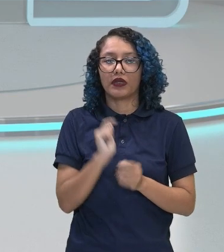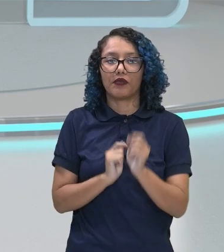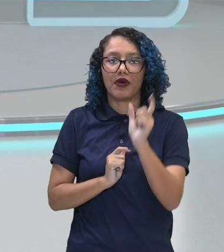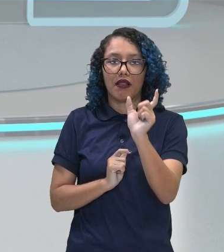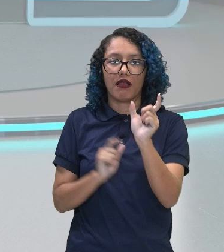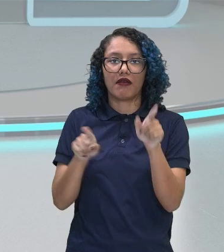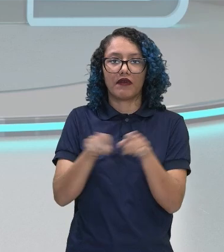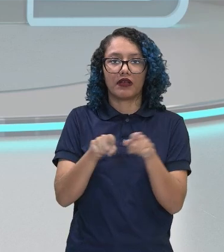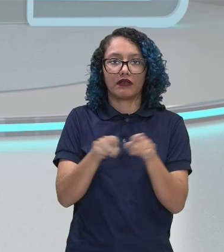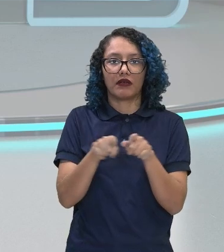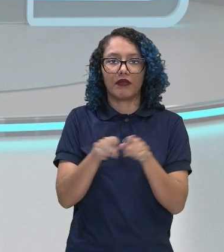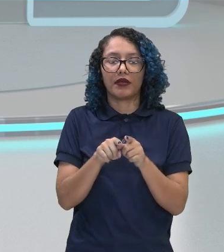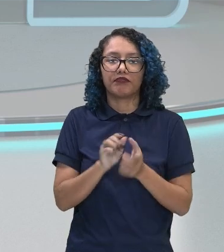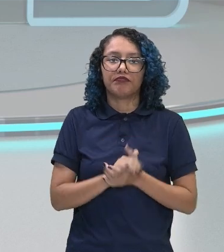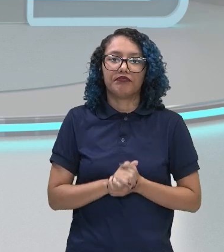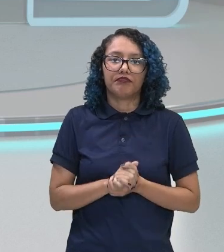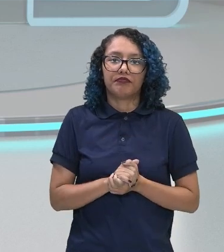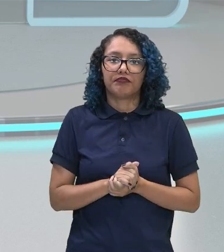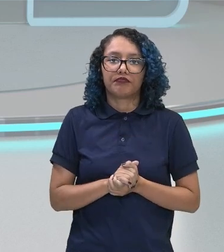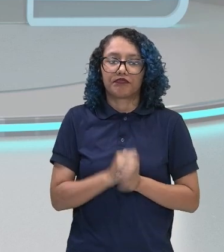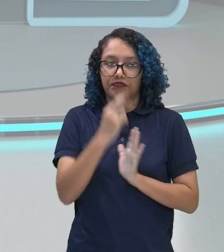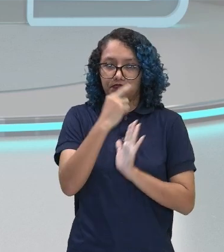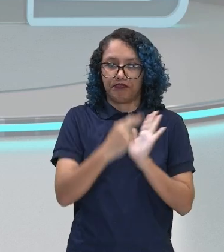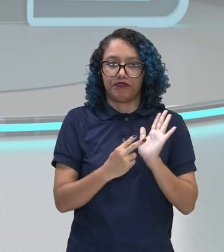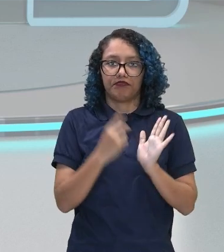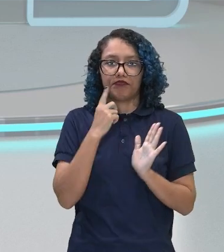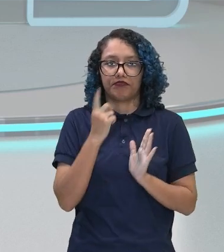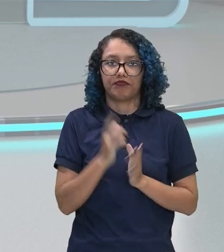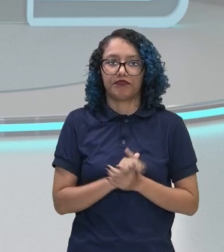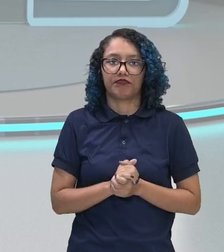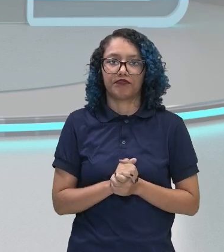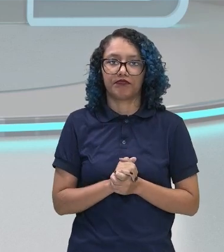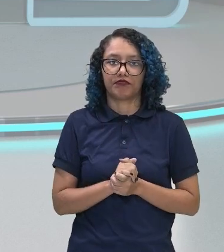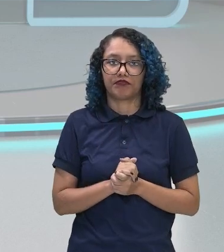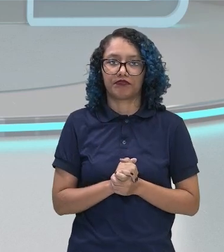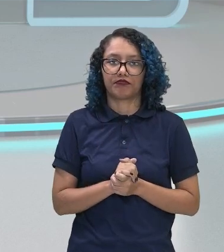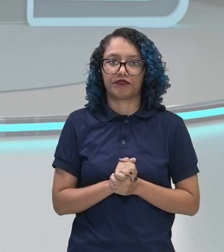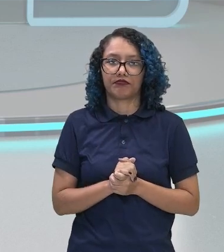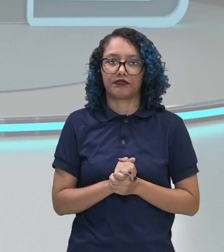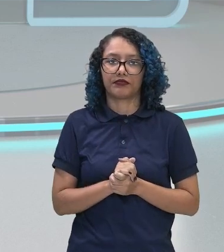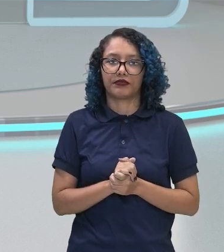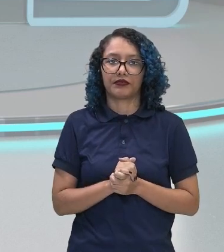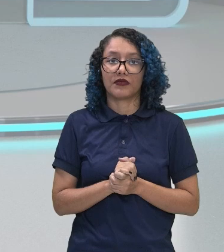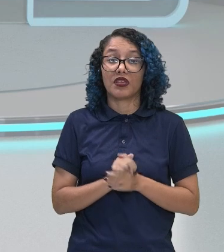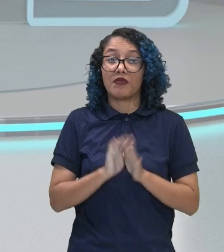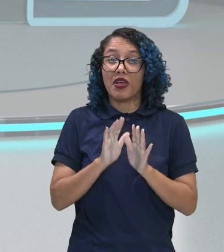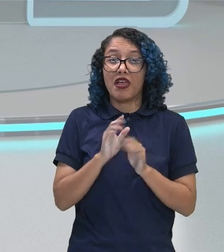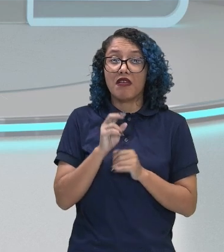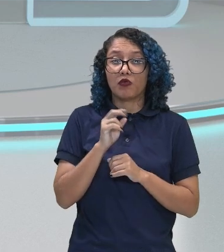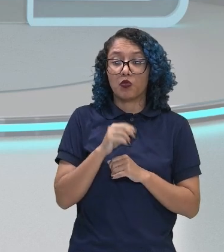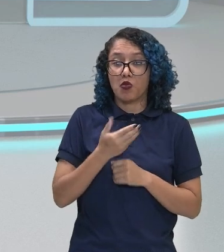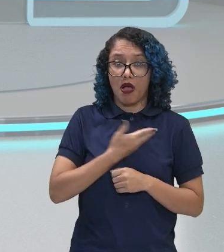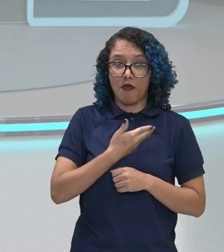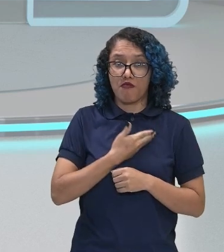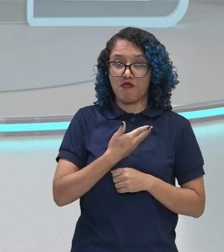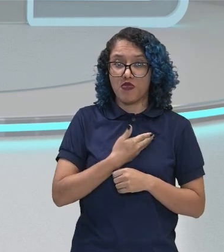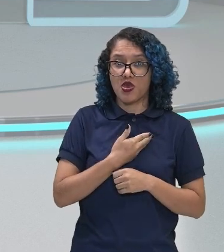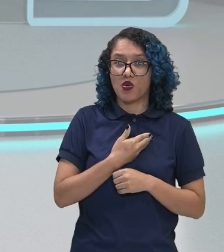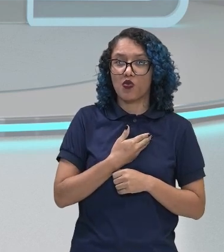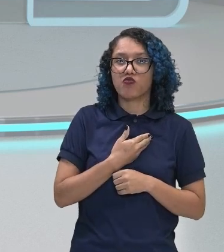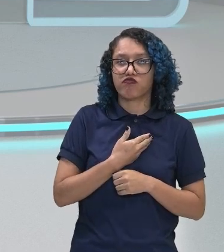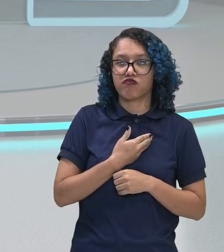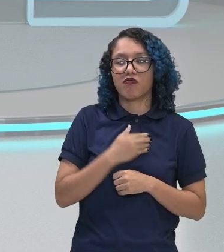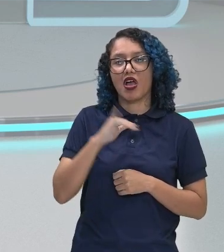he saw his friend Jack running towards him. Repentinamente, ele viu, então, o seu amigo Jack correndo para